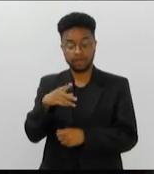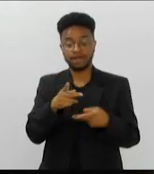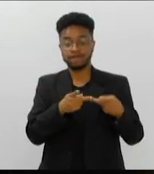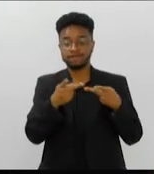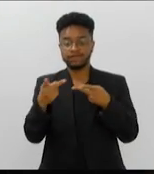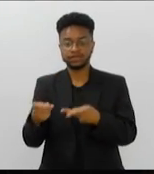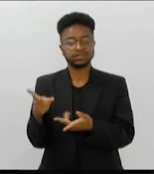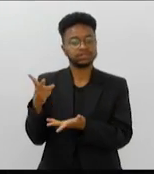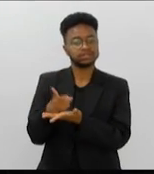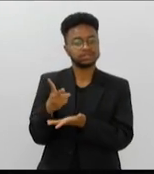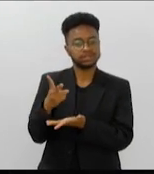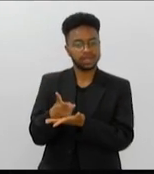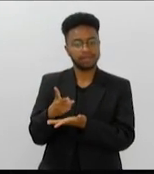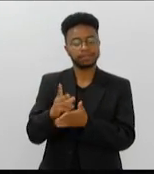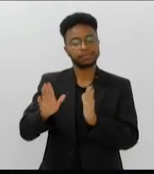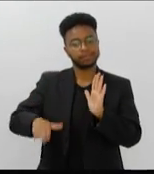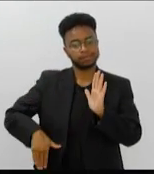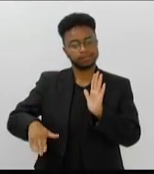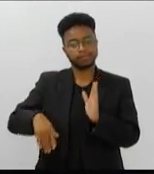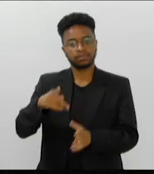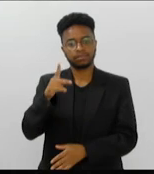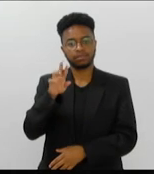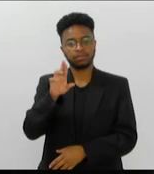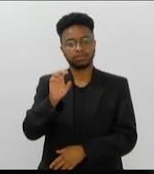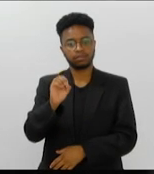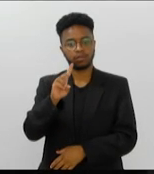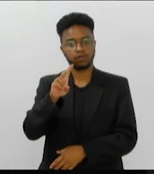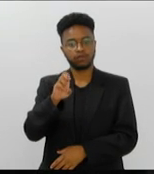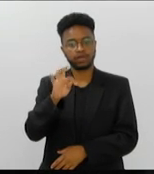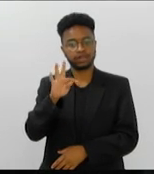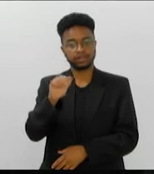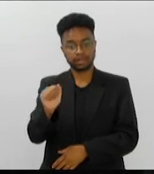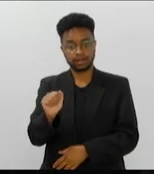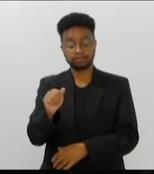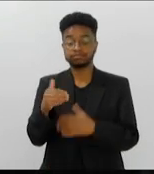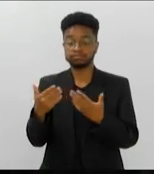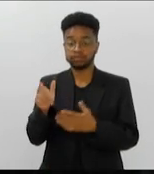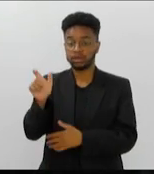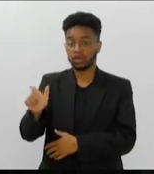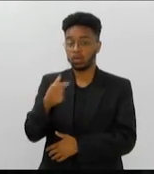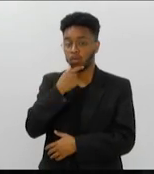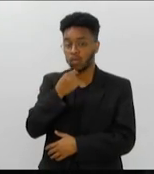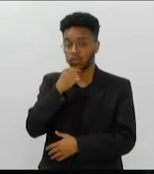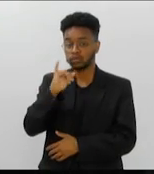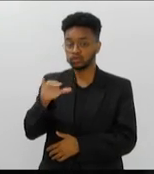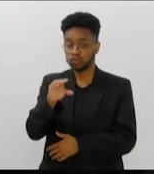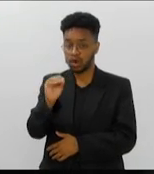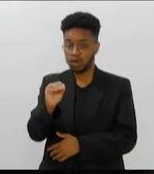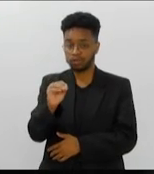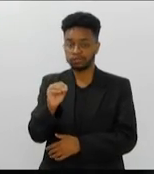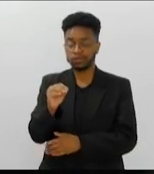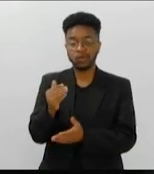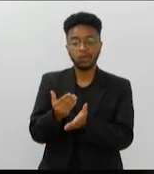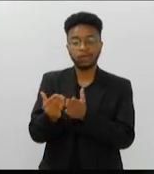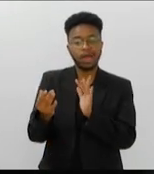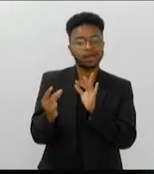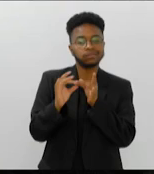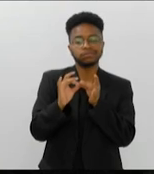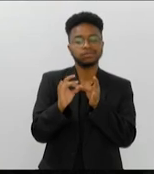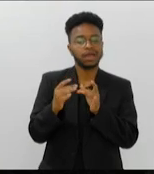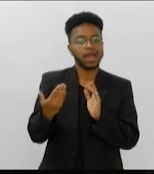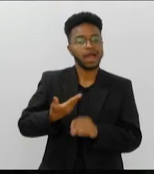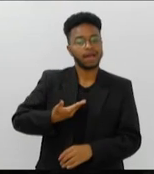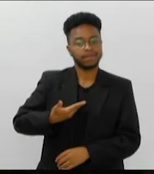visitava frequentemente a Praia do Provetá e o seu João, ele fez uma amizade com o